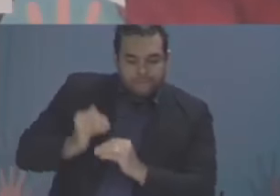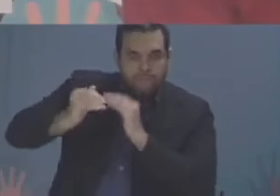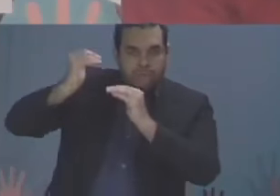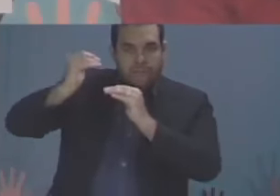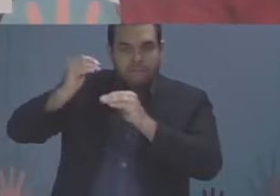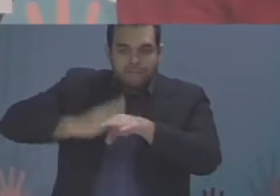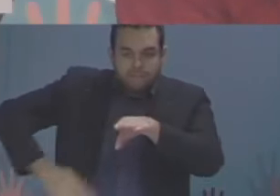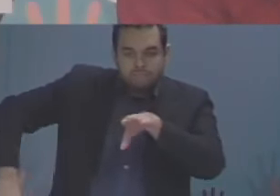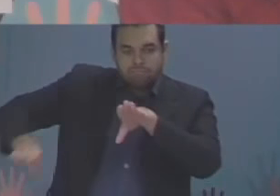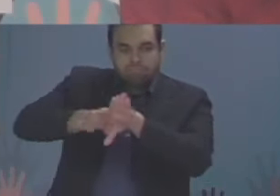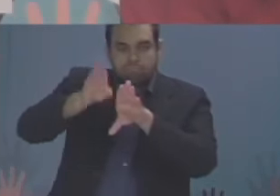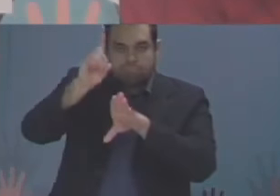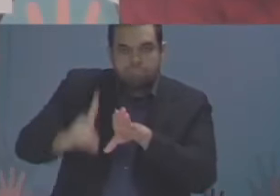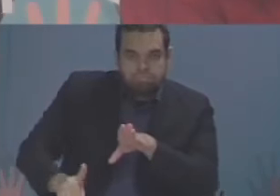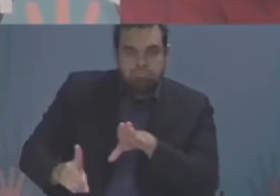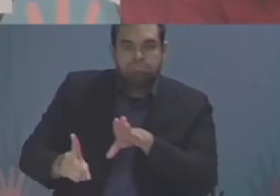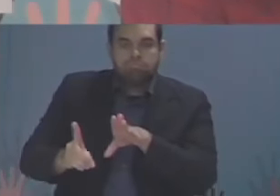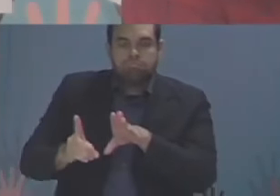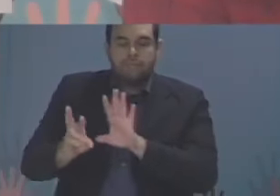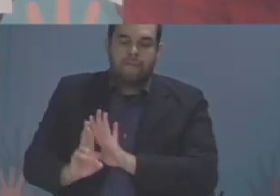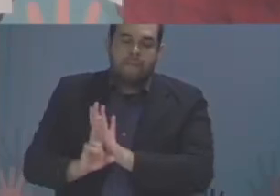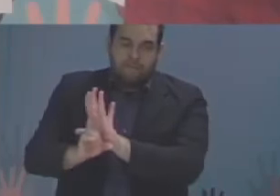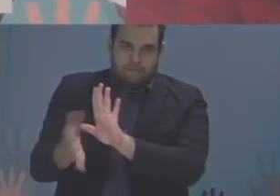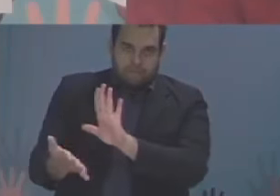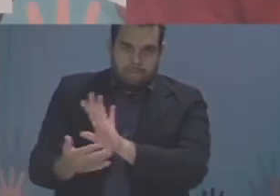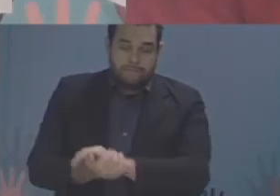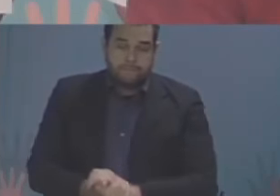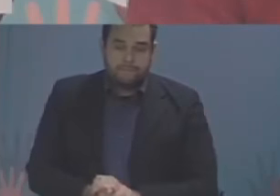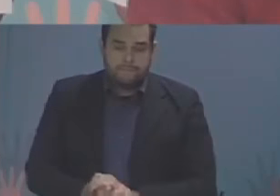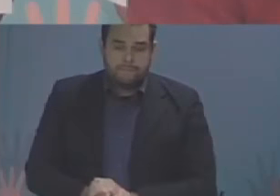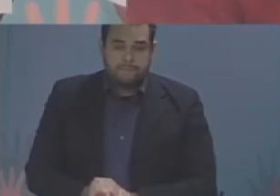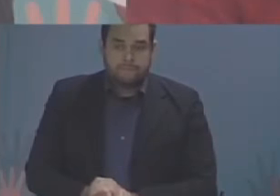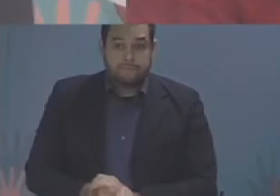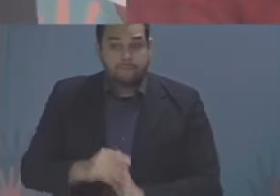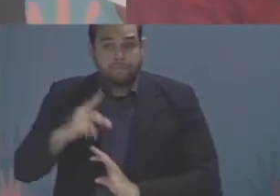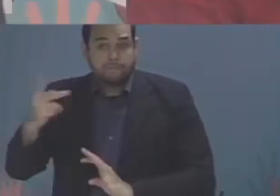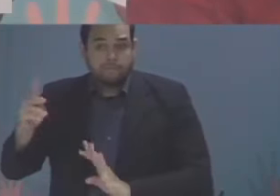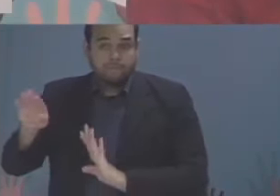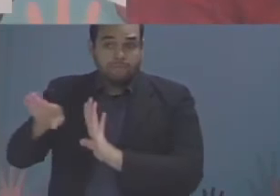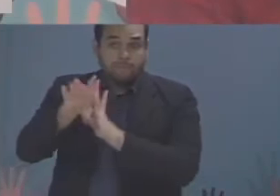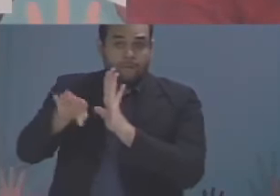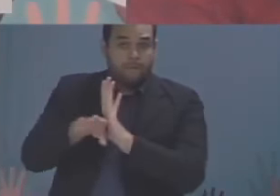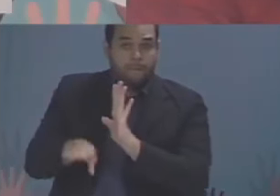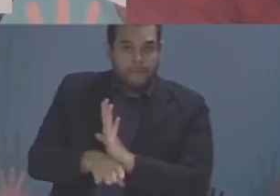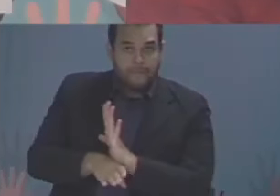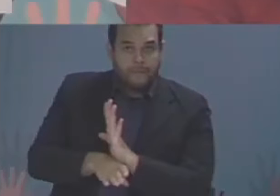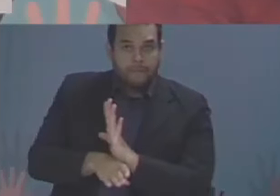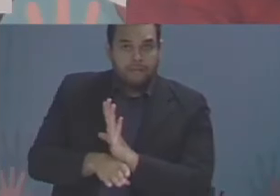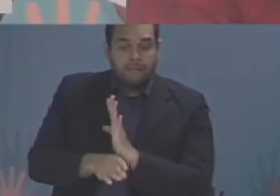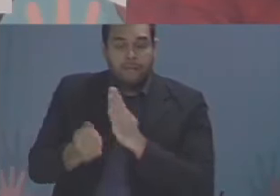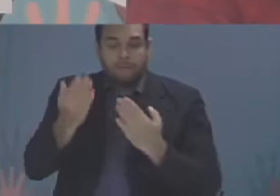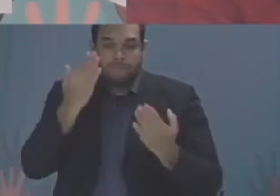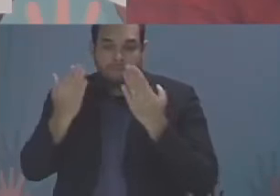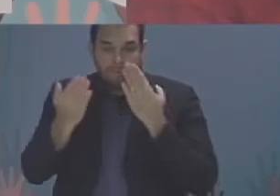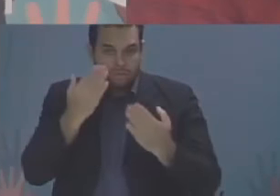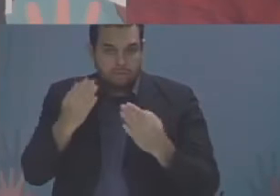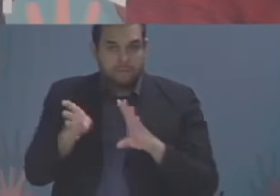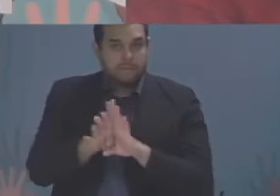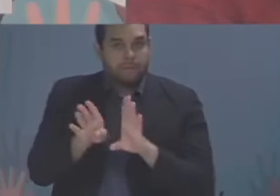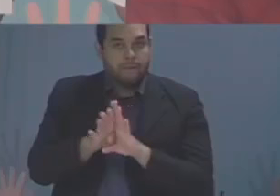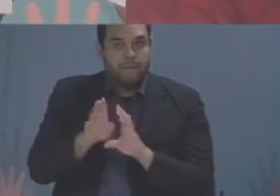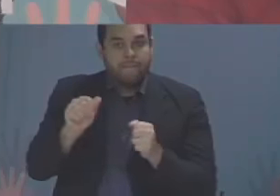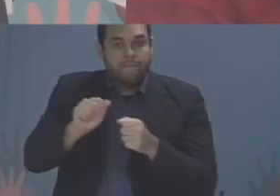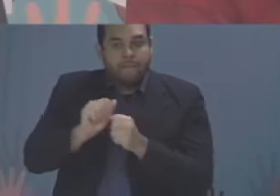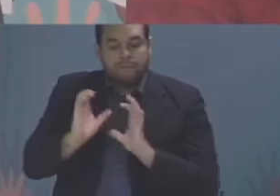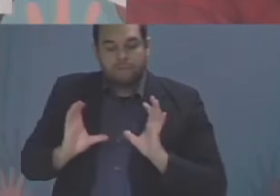democrática, de construção coletiva destas referências. Num outro ponto para cuidar das práticas PSI é a constituição